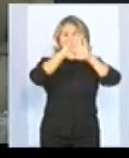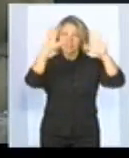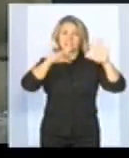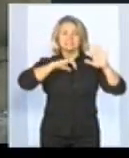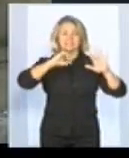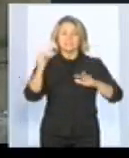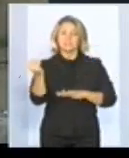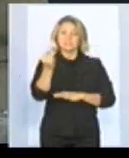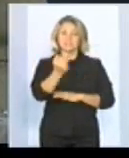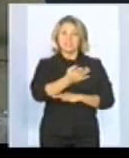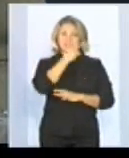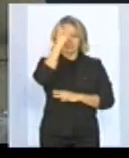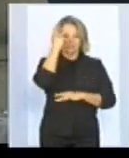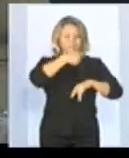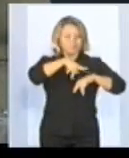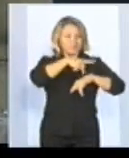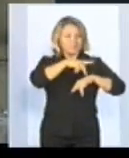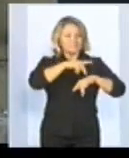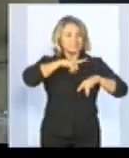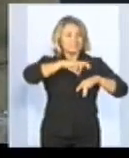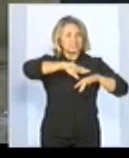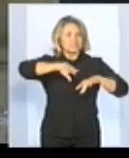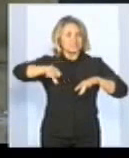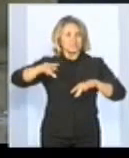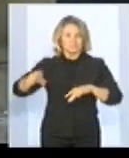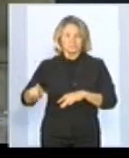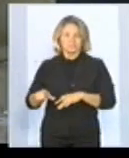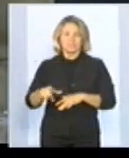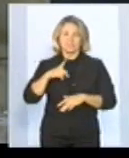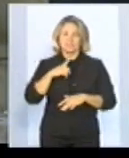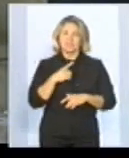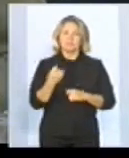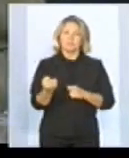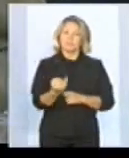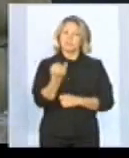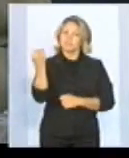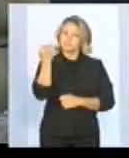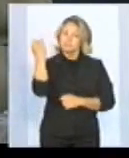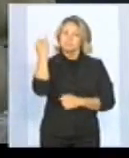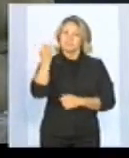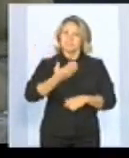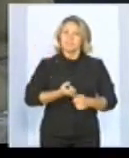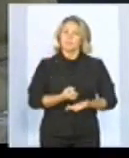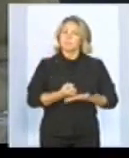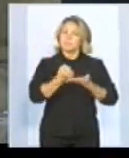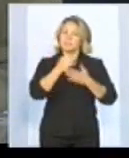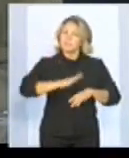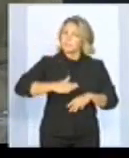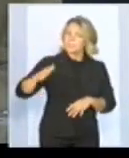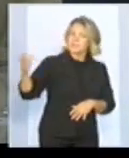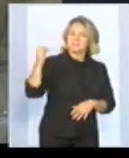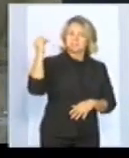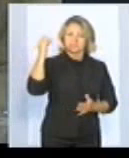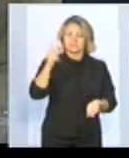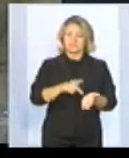inúmeros países que foram nessa direção, aliás, com cotas de caráter e peso bem mais significativo do que estão hoje em dia sendo discutidas nessa